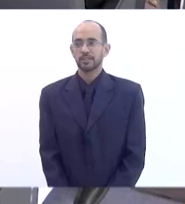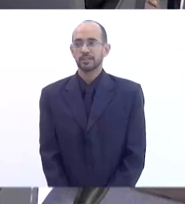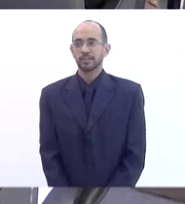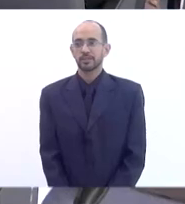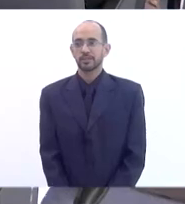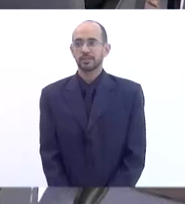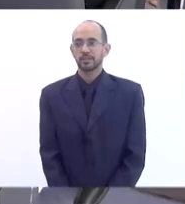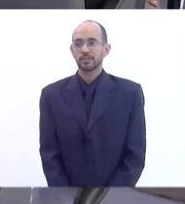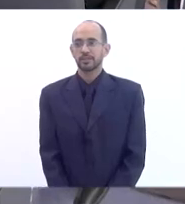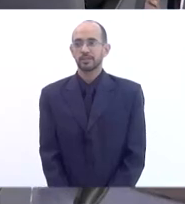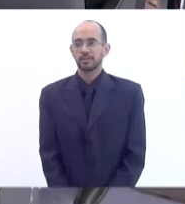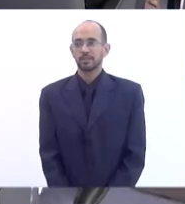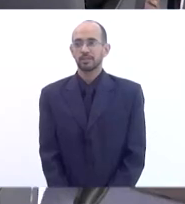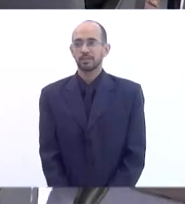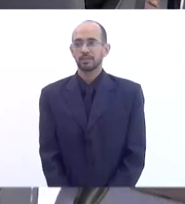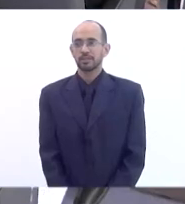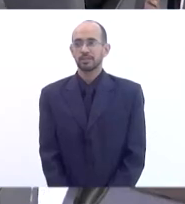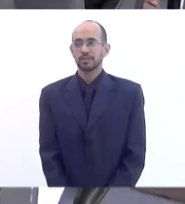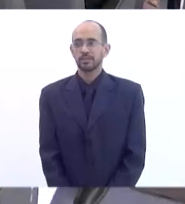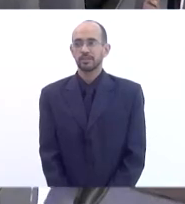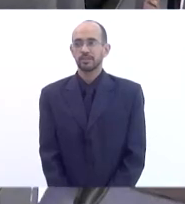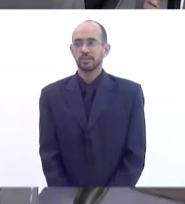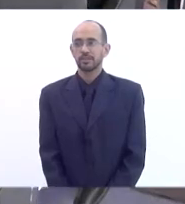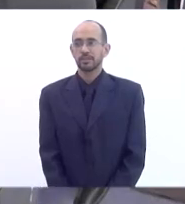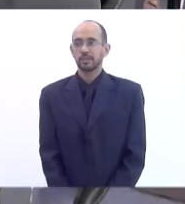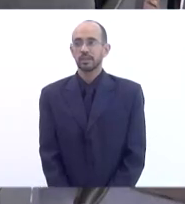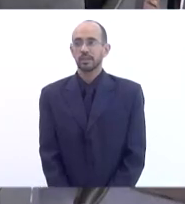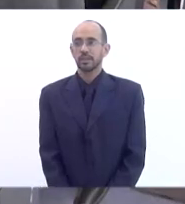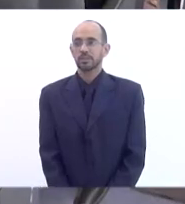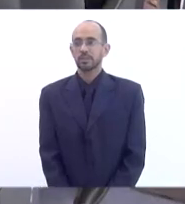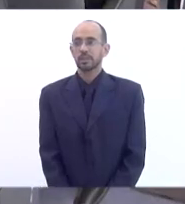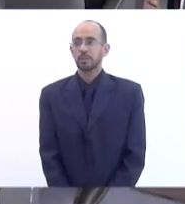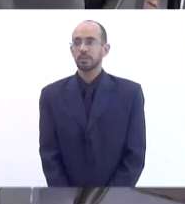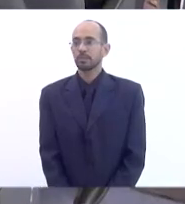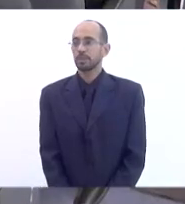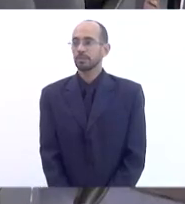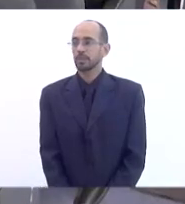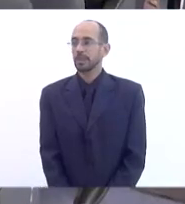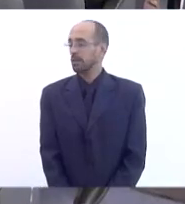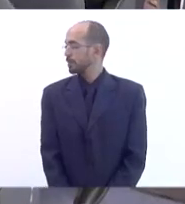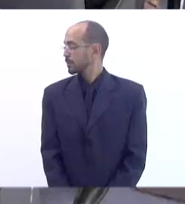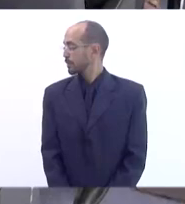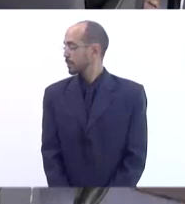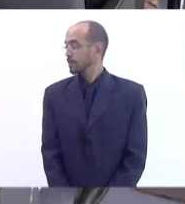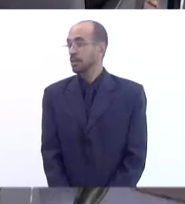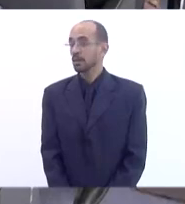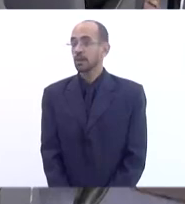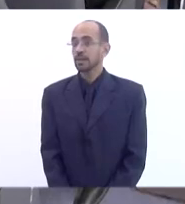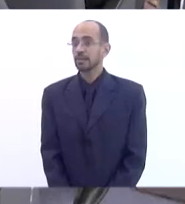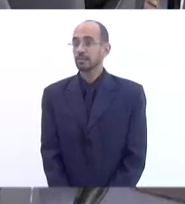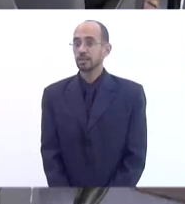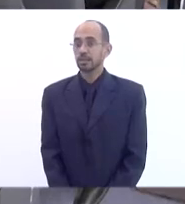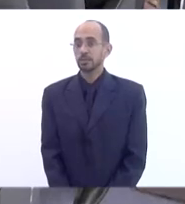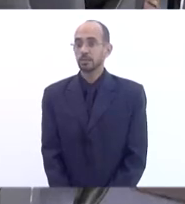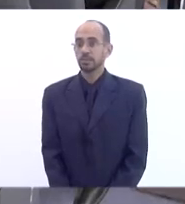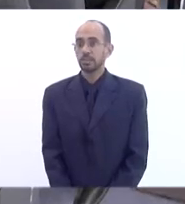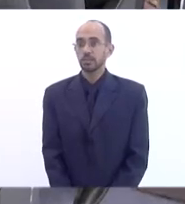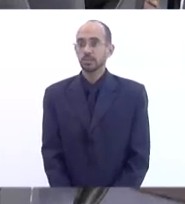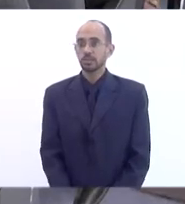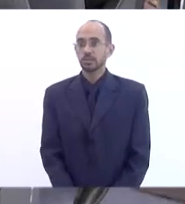Oi bom dia a todos sejam muito bem vindos havendo